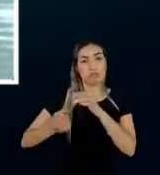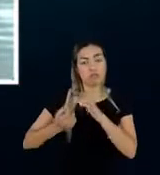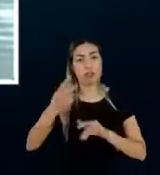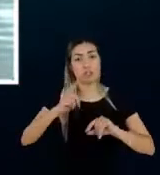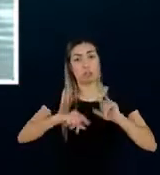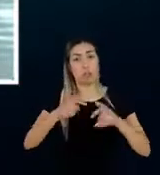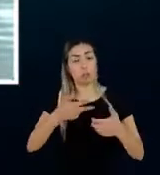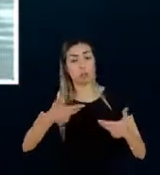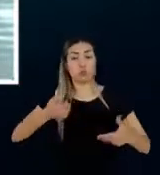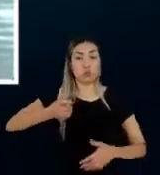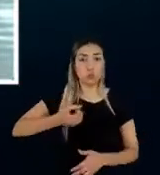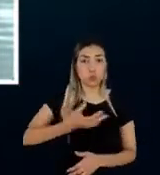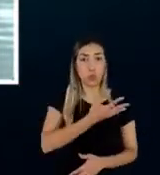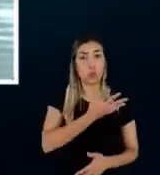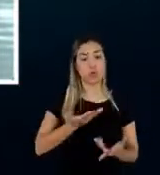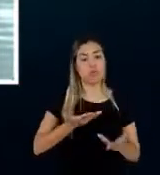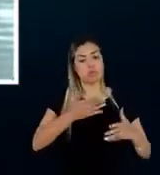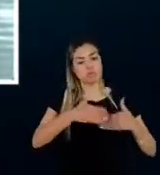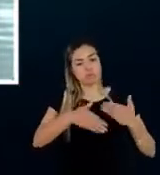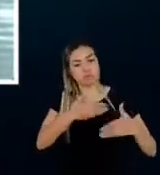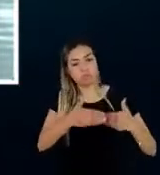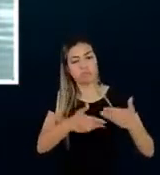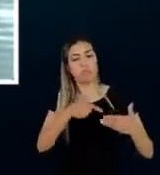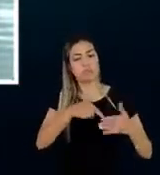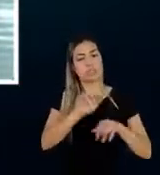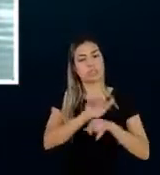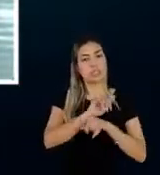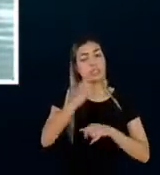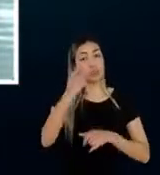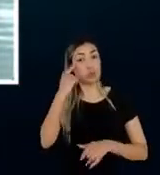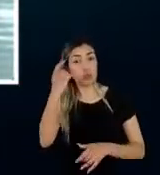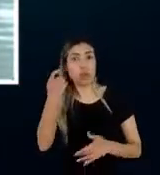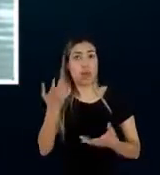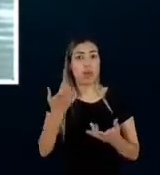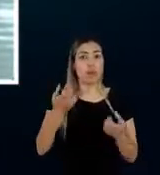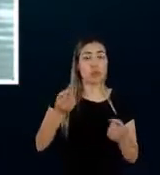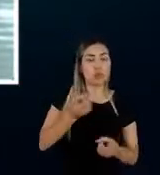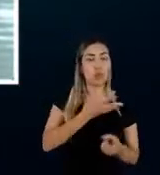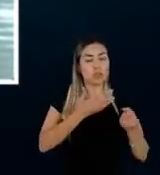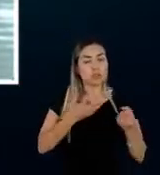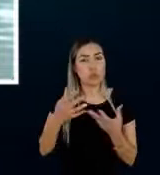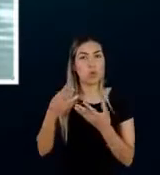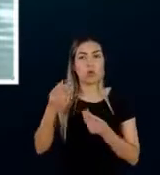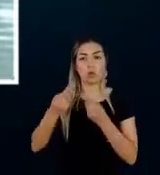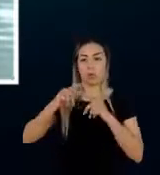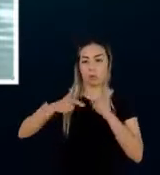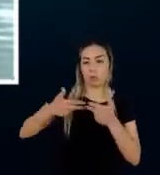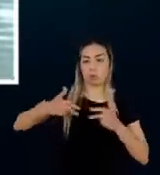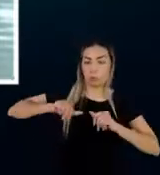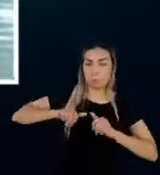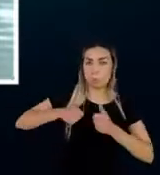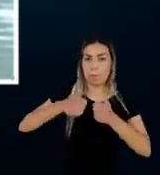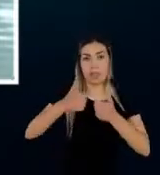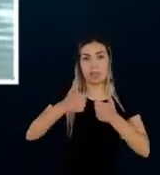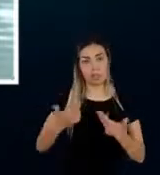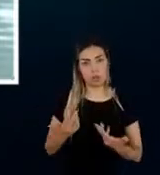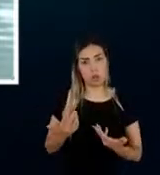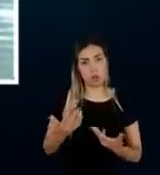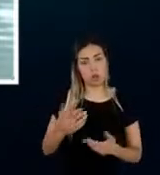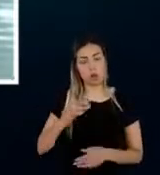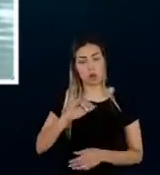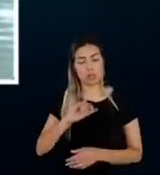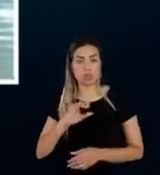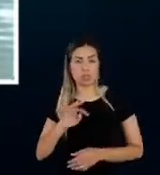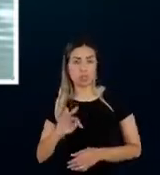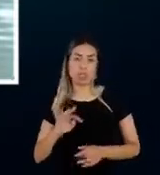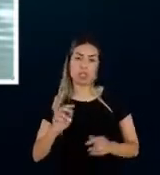novas, processos inovadores, melhoria de processos, melhoria de produtos, testes, etc., que os ICTs estão habilitados,